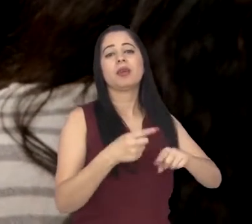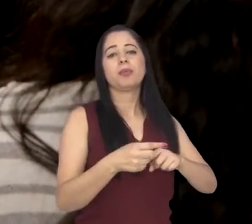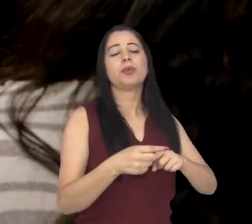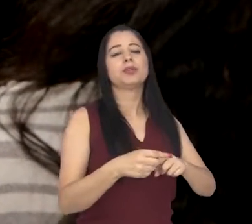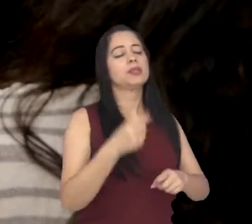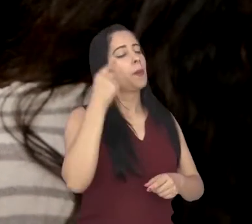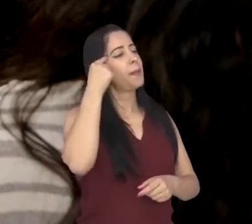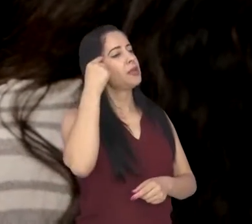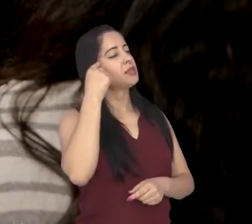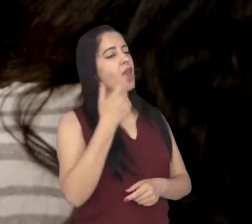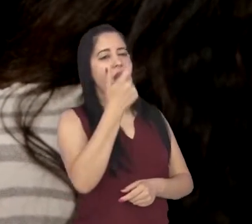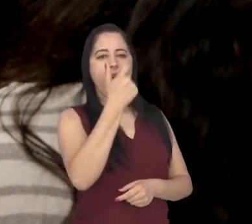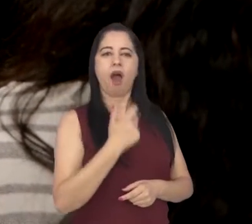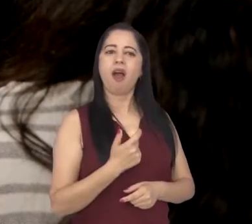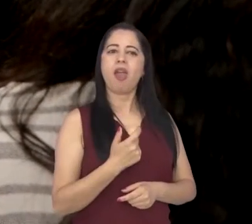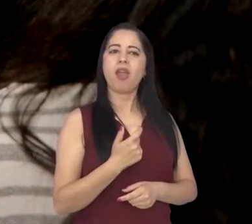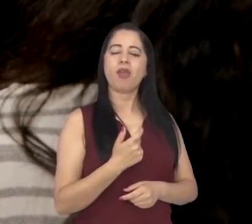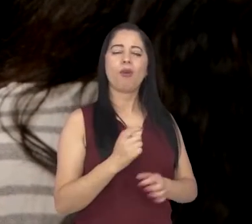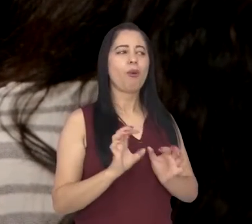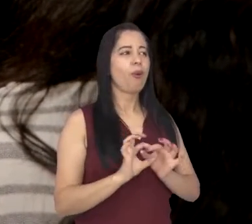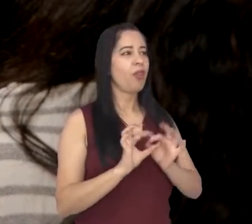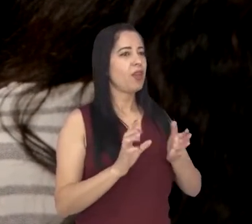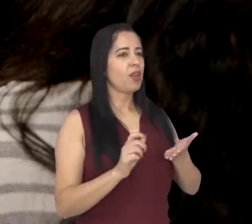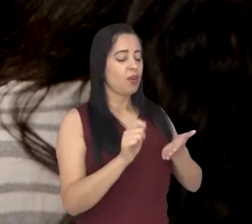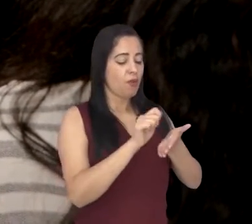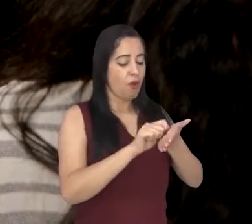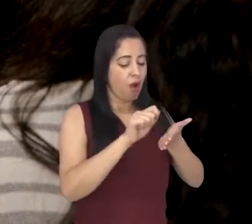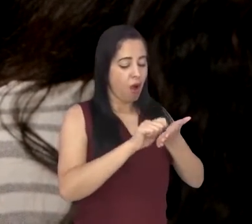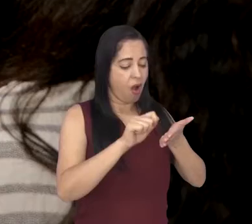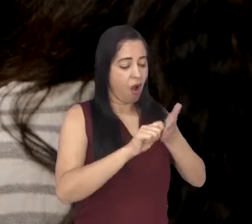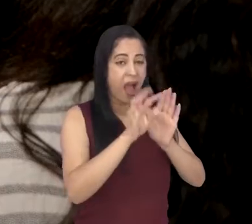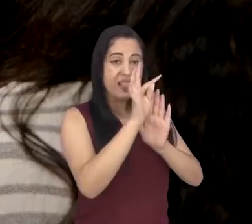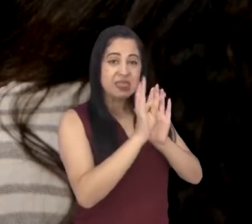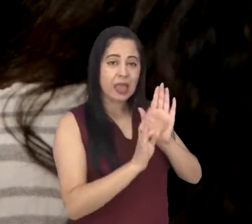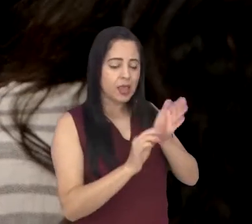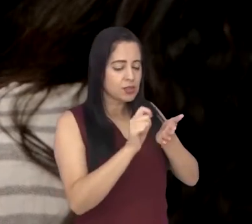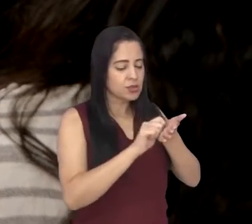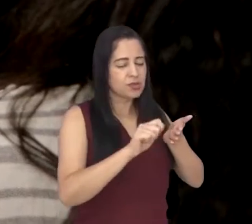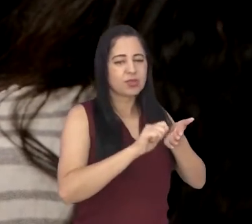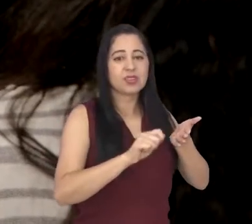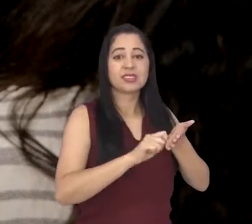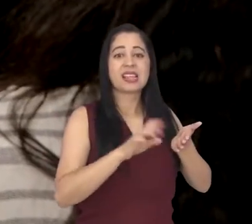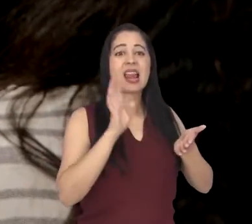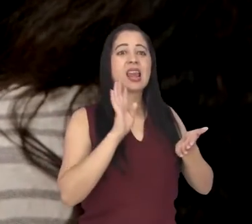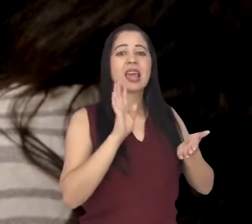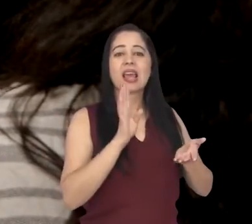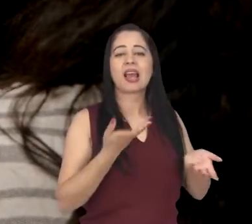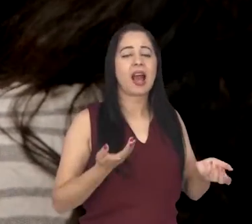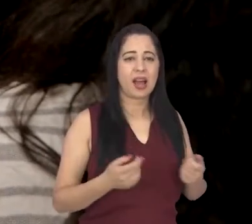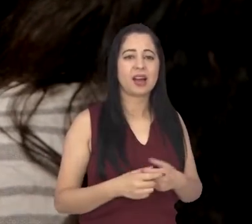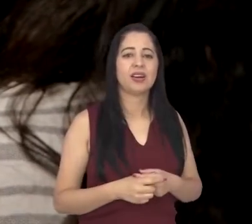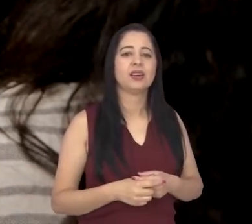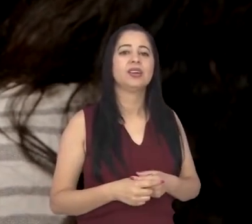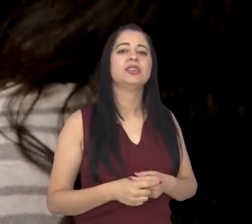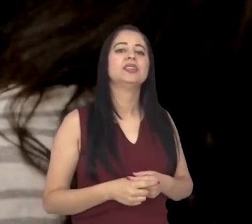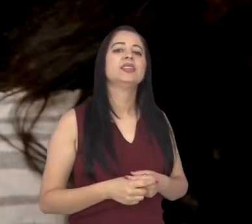burilar o meu próprio texto. Eu não imaginava. E foi muito legal o desafio, porque eu imaginava escrevendo